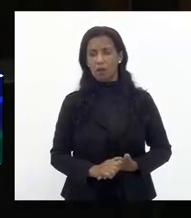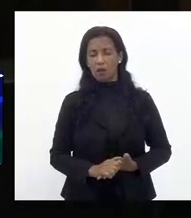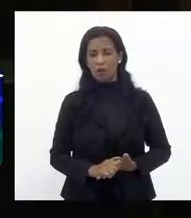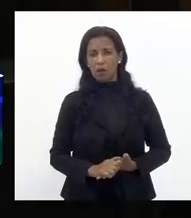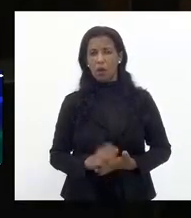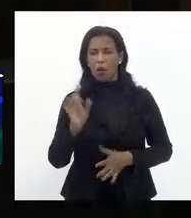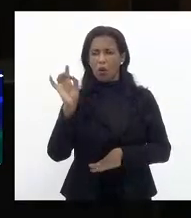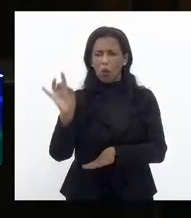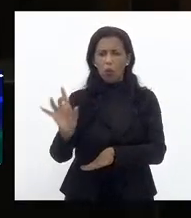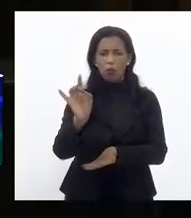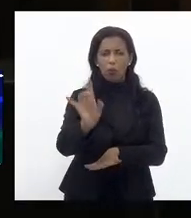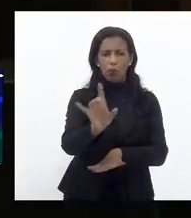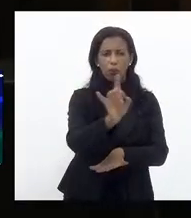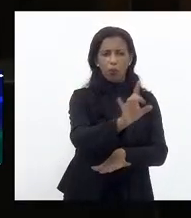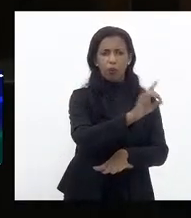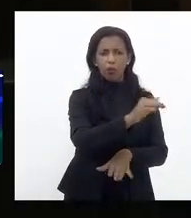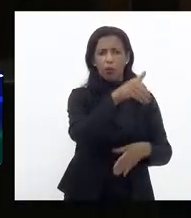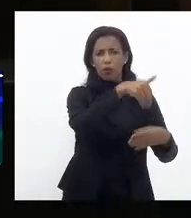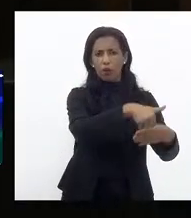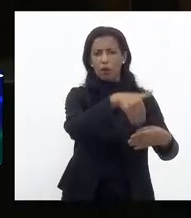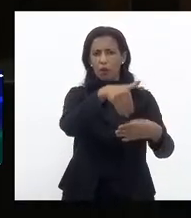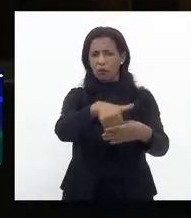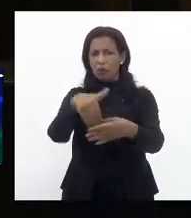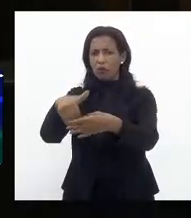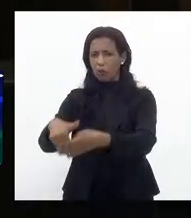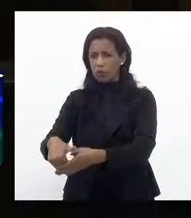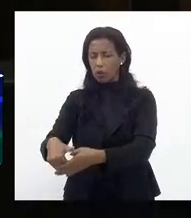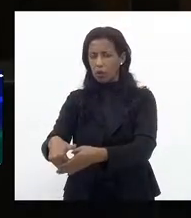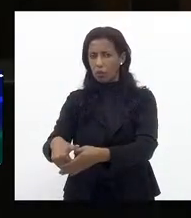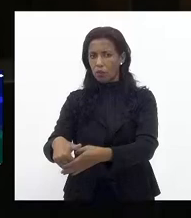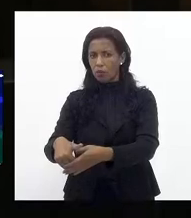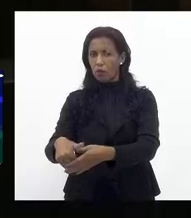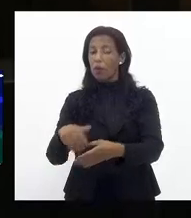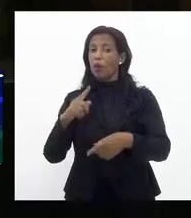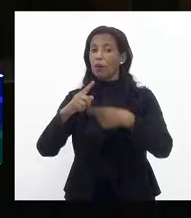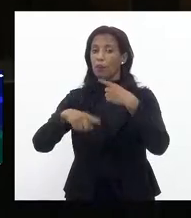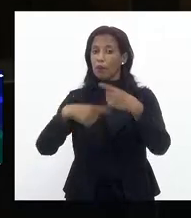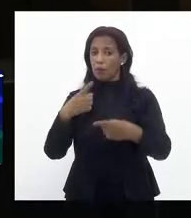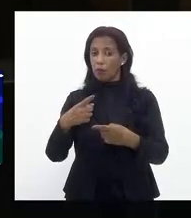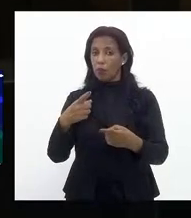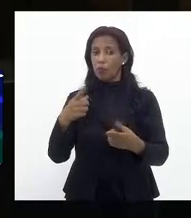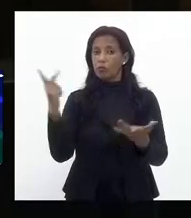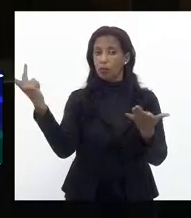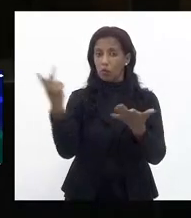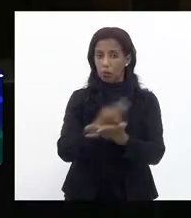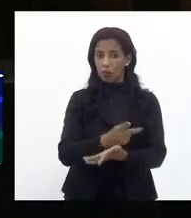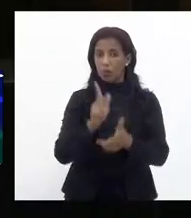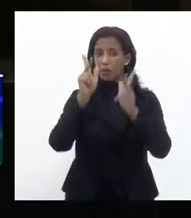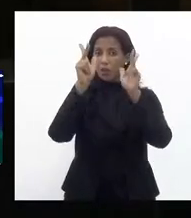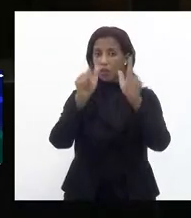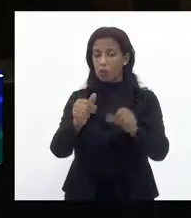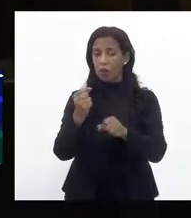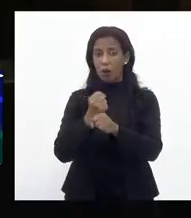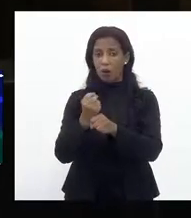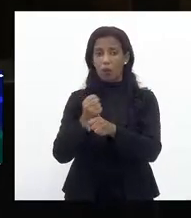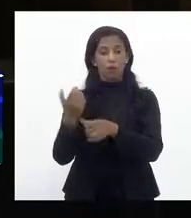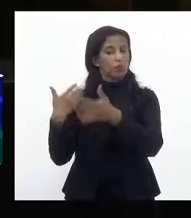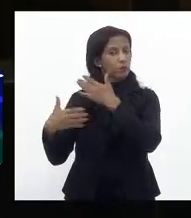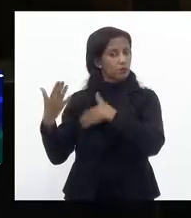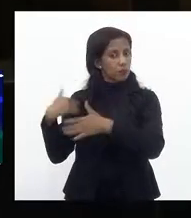um que estão votando, para que não venha acontecer o que aconteceu em anos